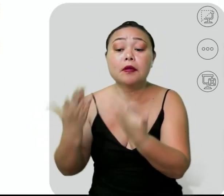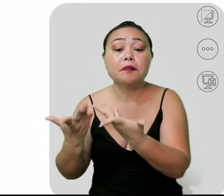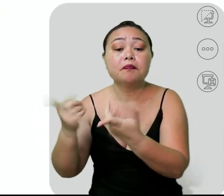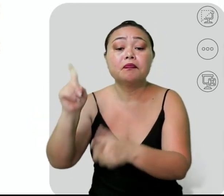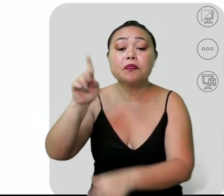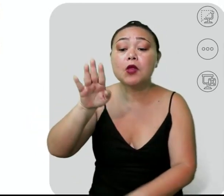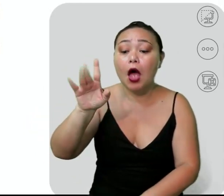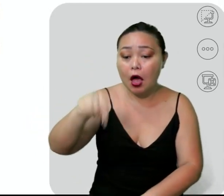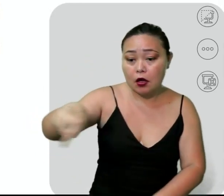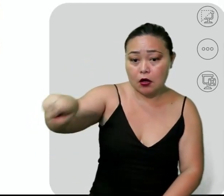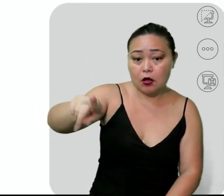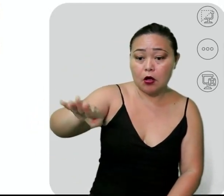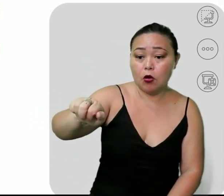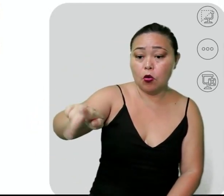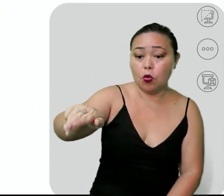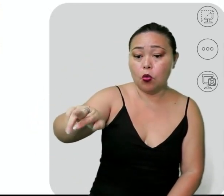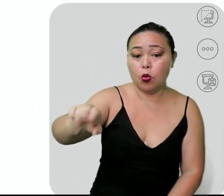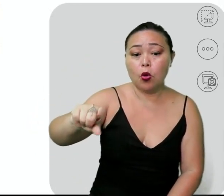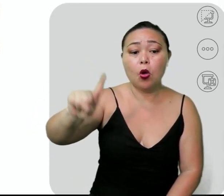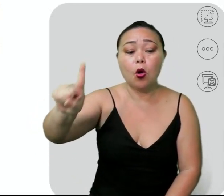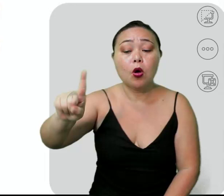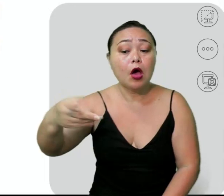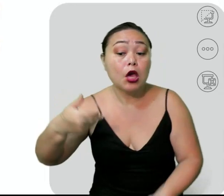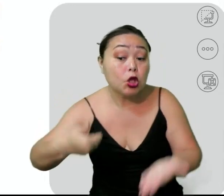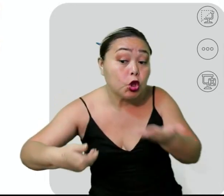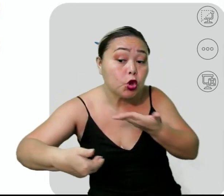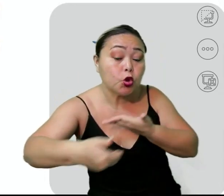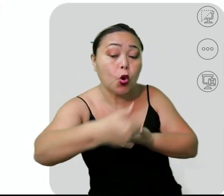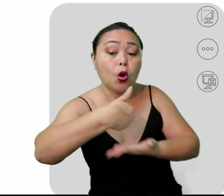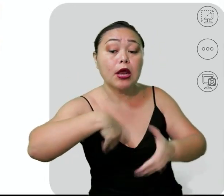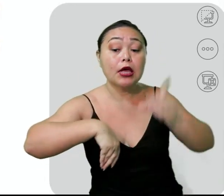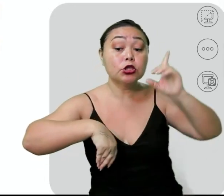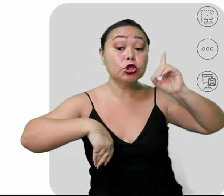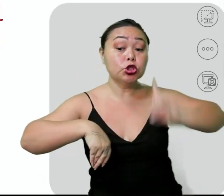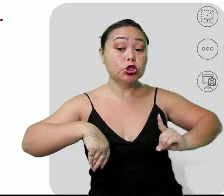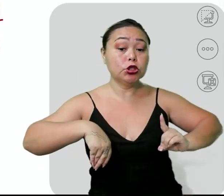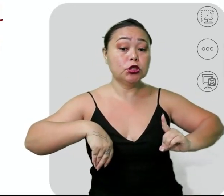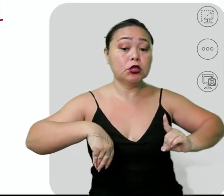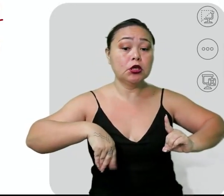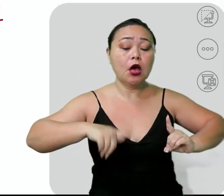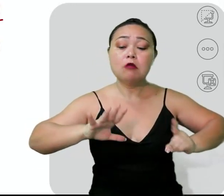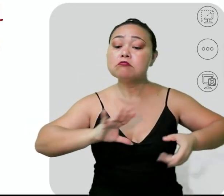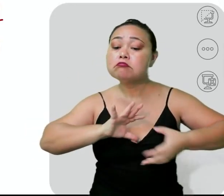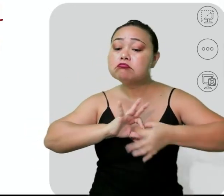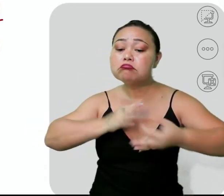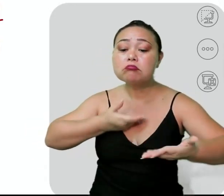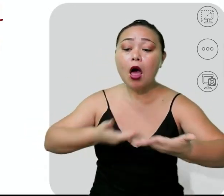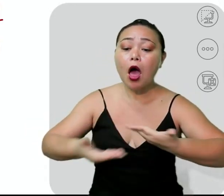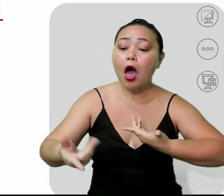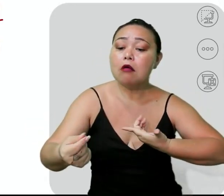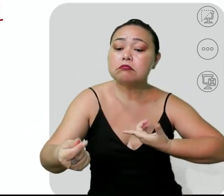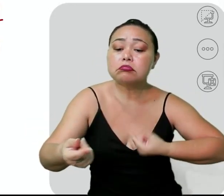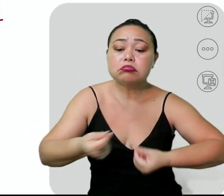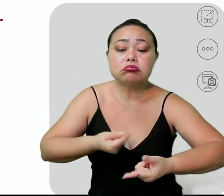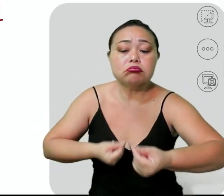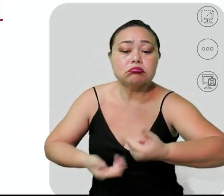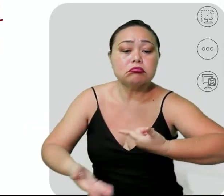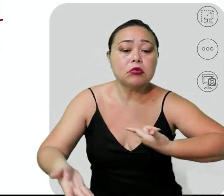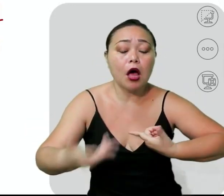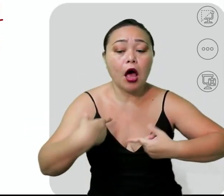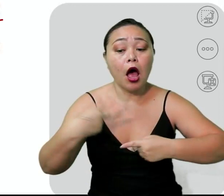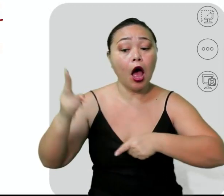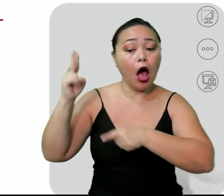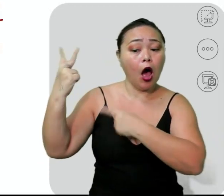burgueses, essa classe, exigiam direito de livre comércio,